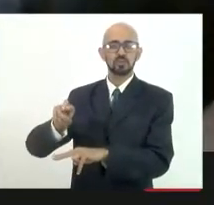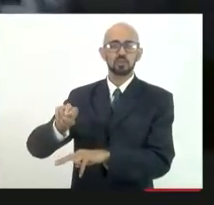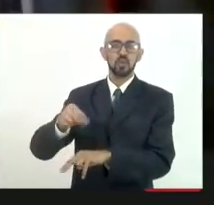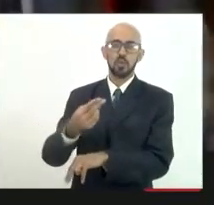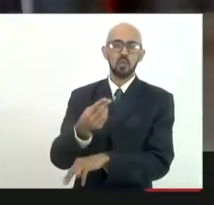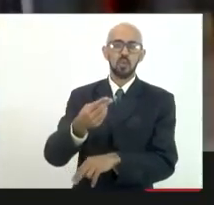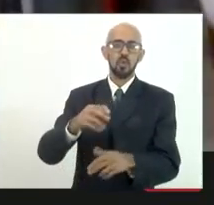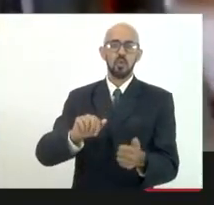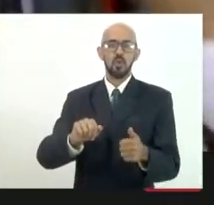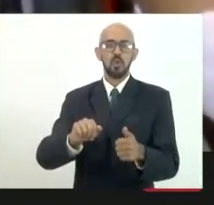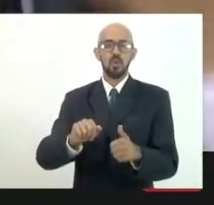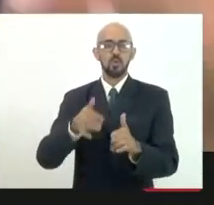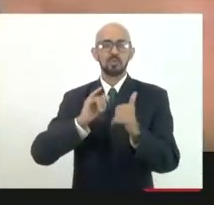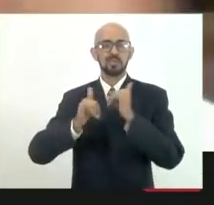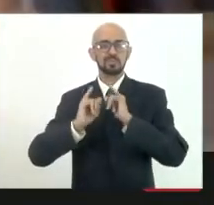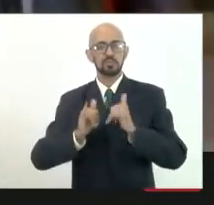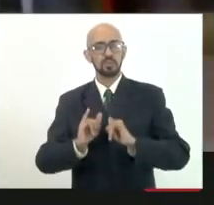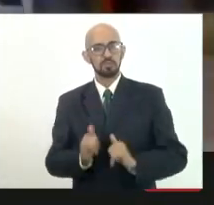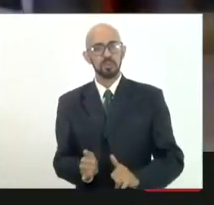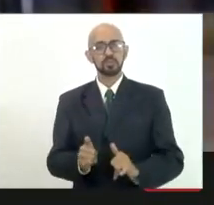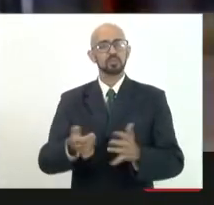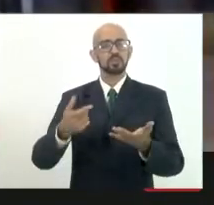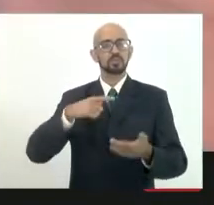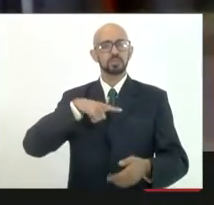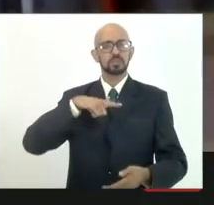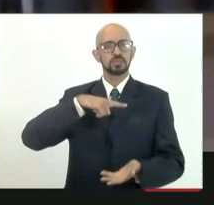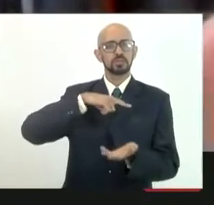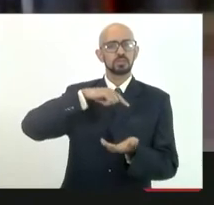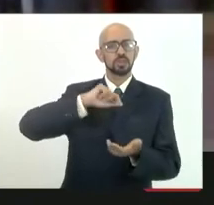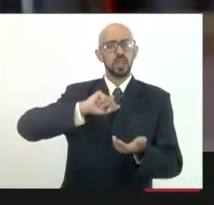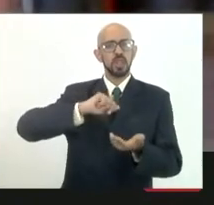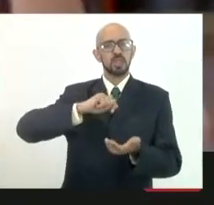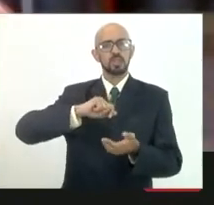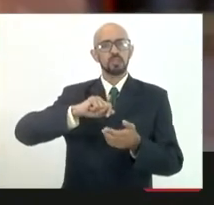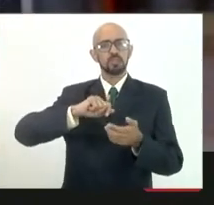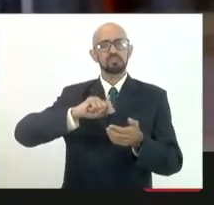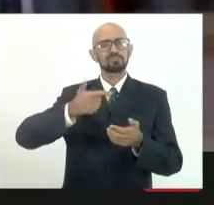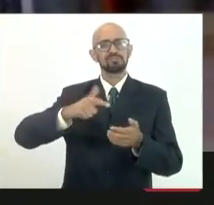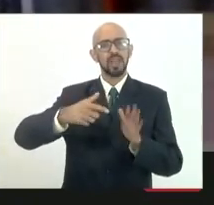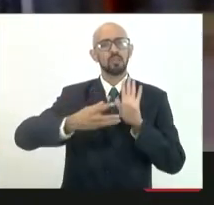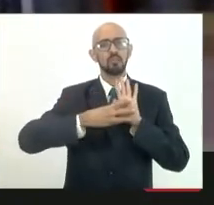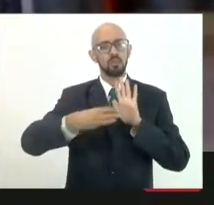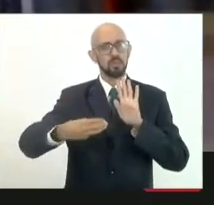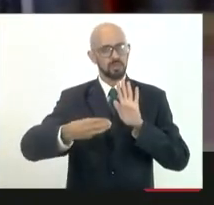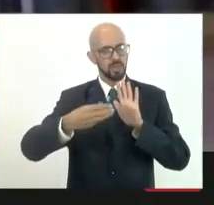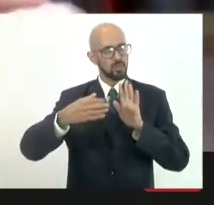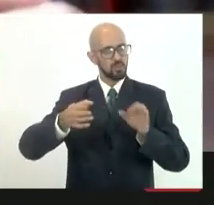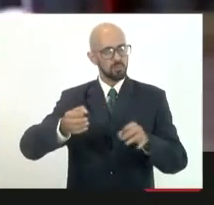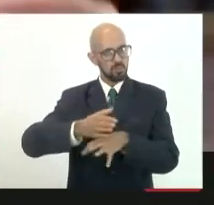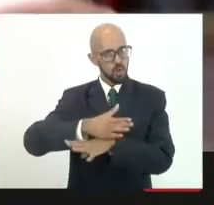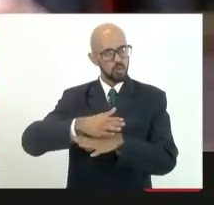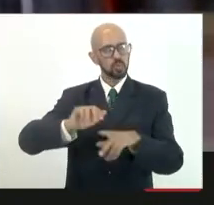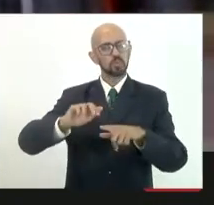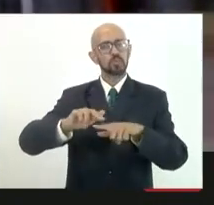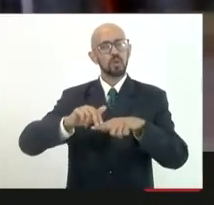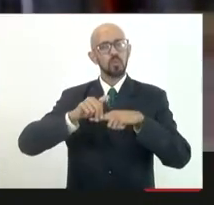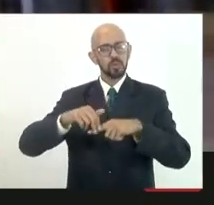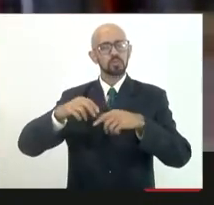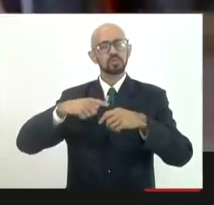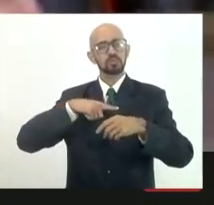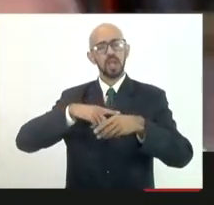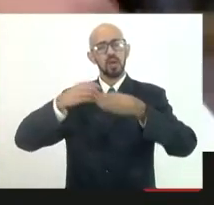no campo dos dados, é uma abordagem em determinada área ou outra, e isso acaba